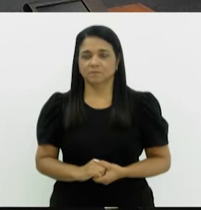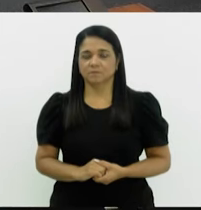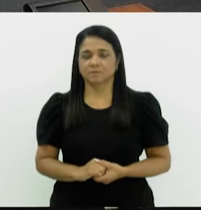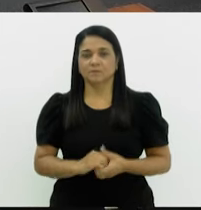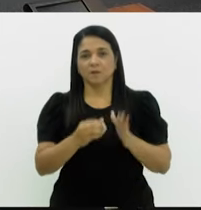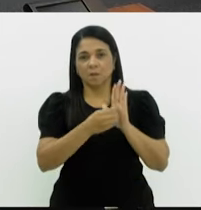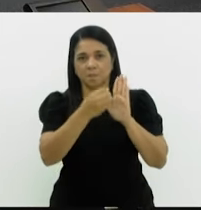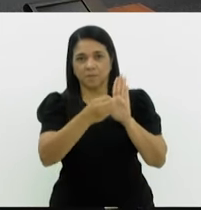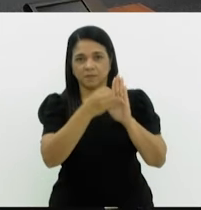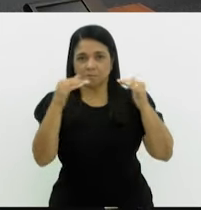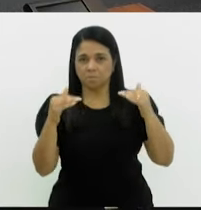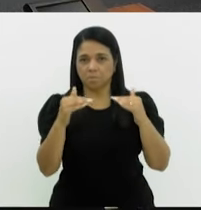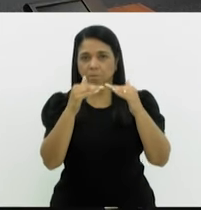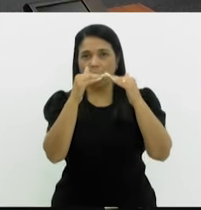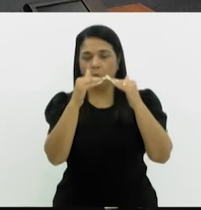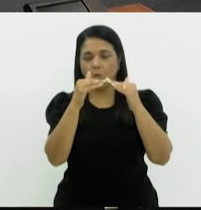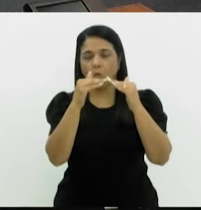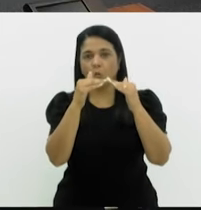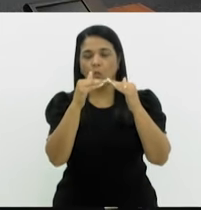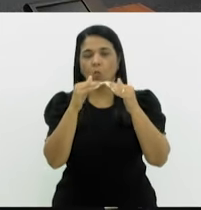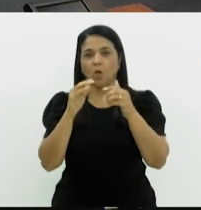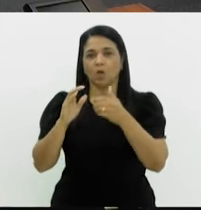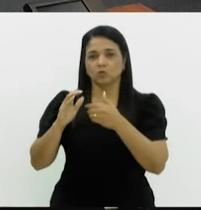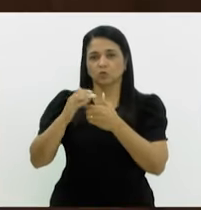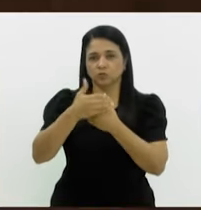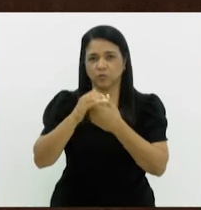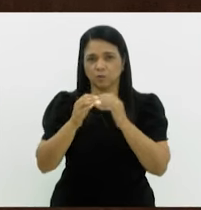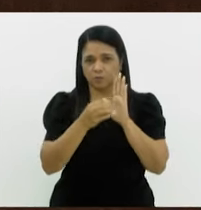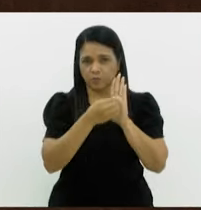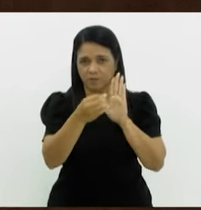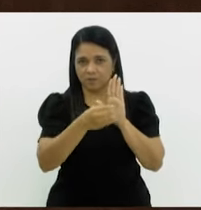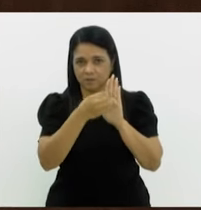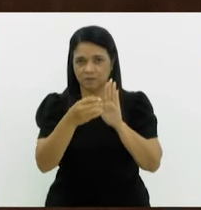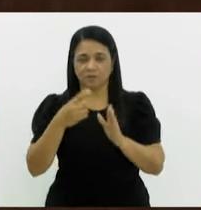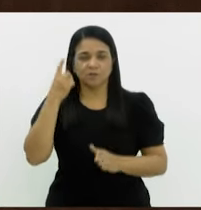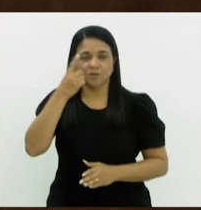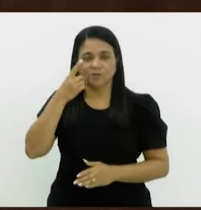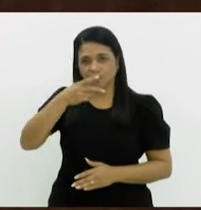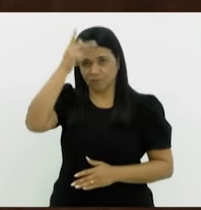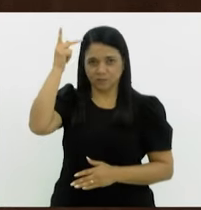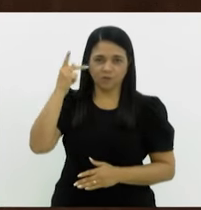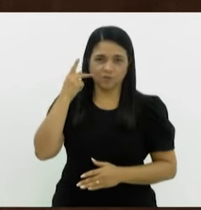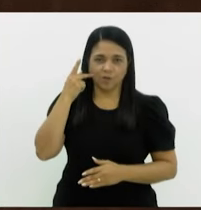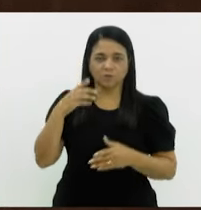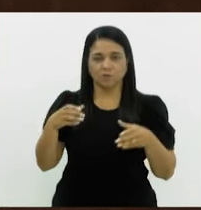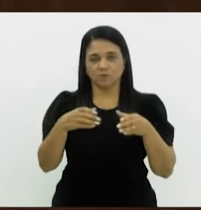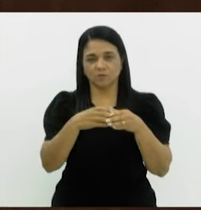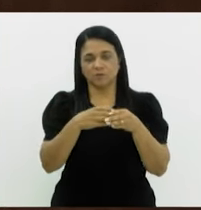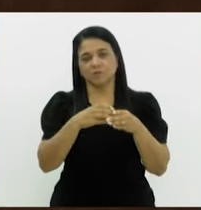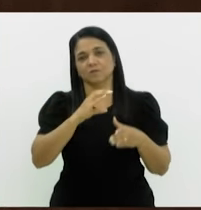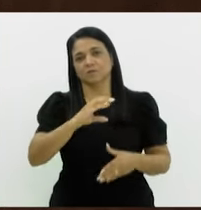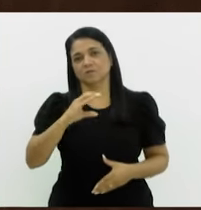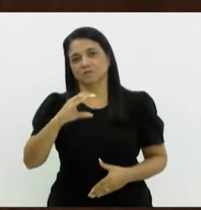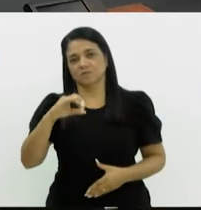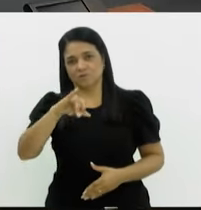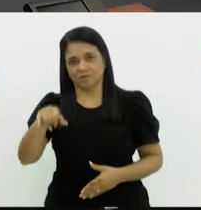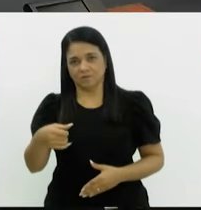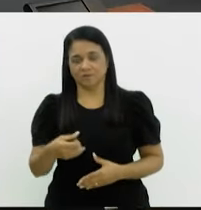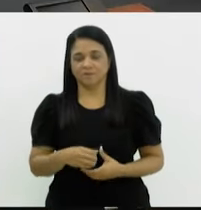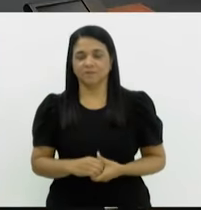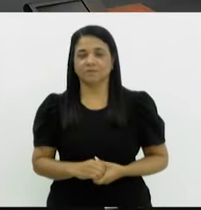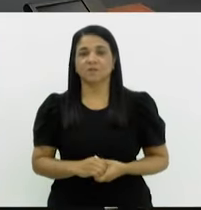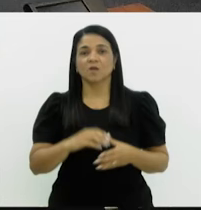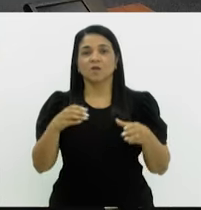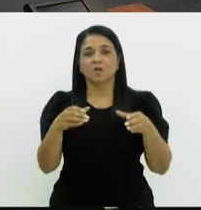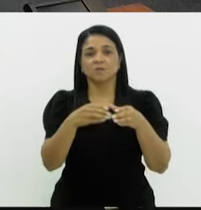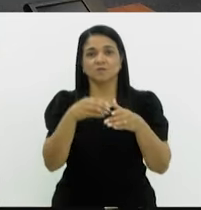Parecer favorável nos termos do parecer do eminente deputado Luiz Paulo na Comissão de Constituição e Justiça. Pela